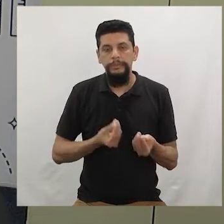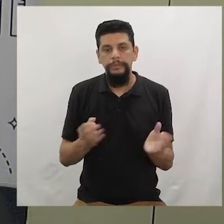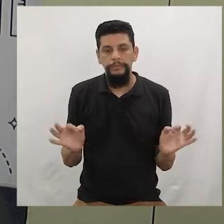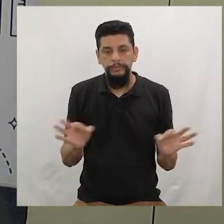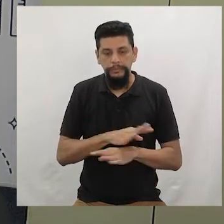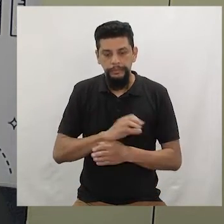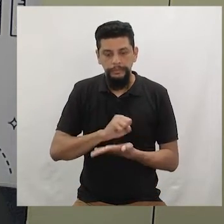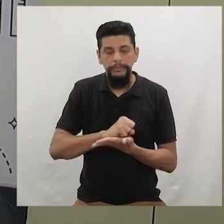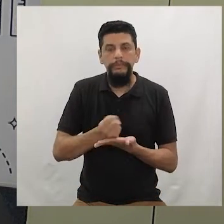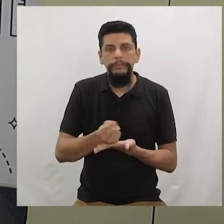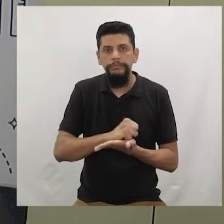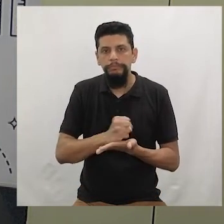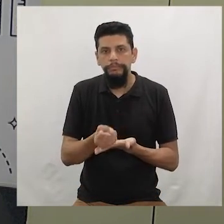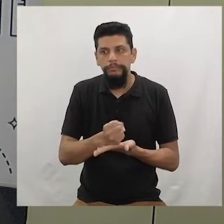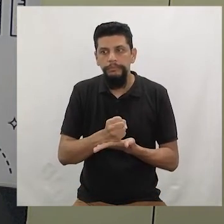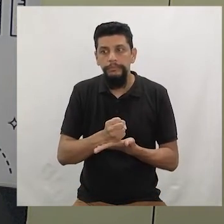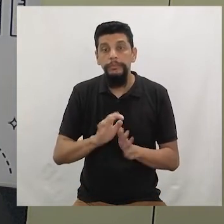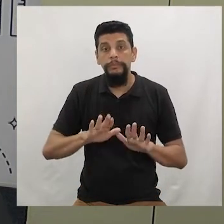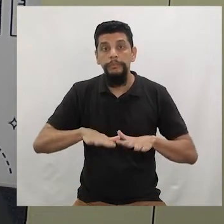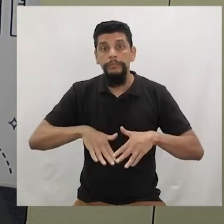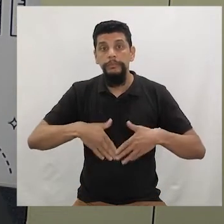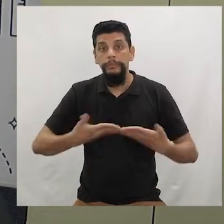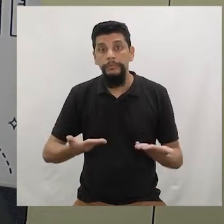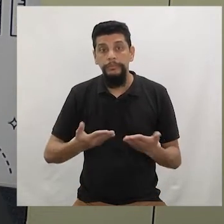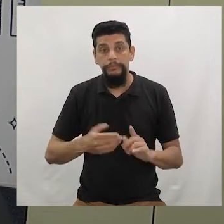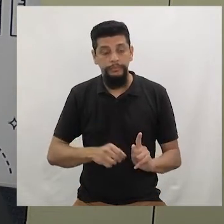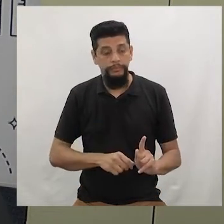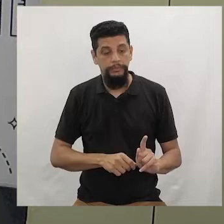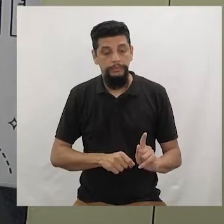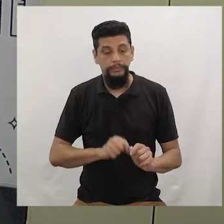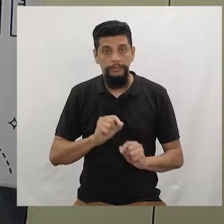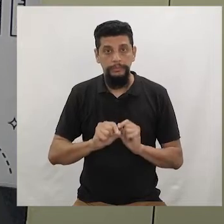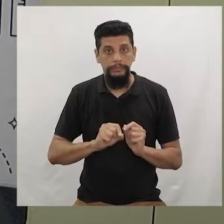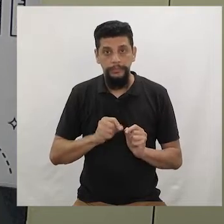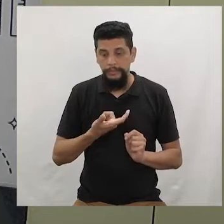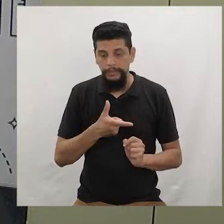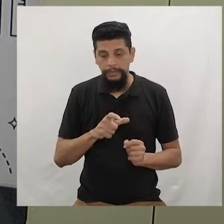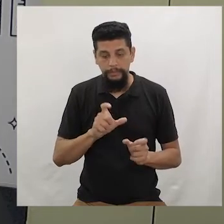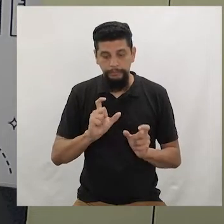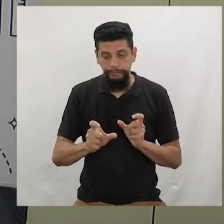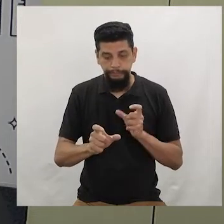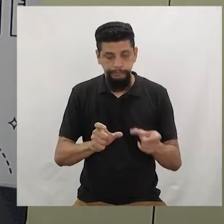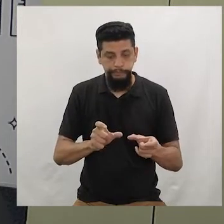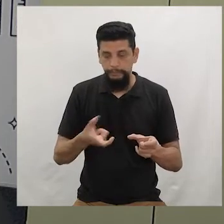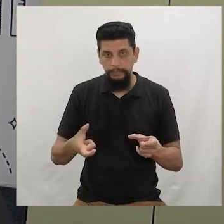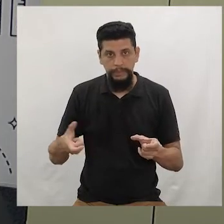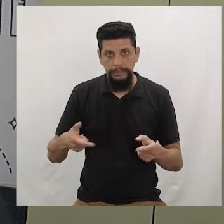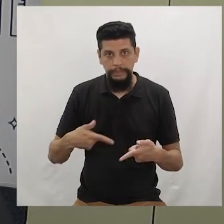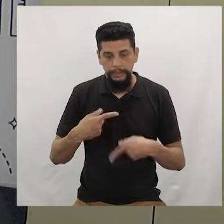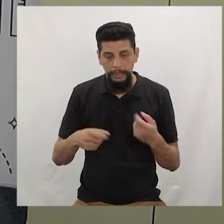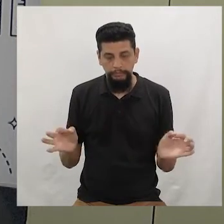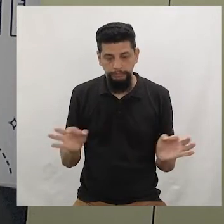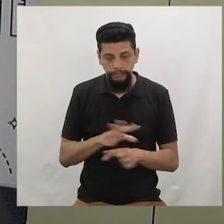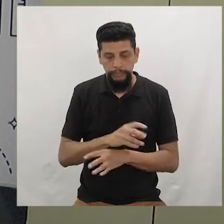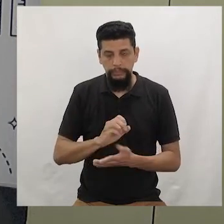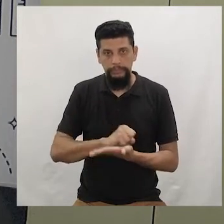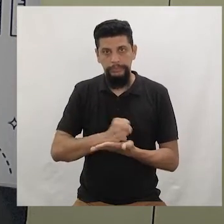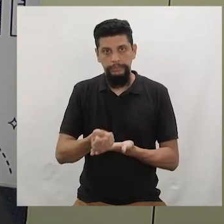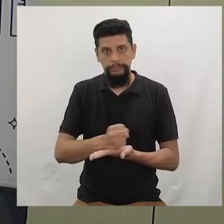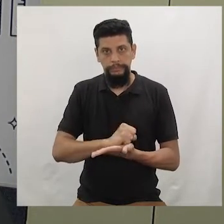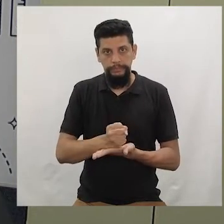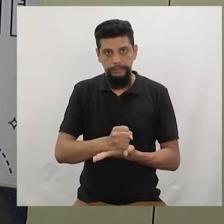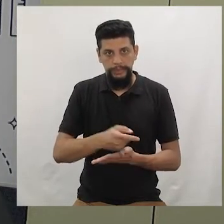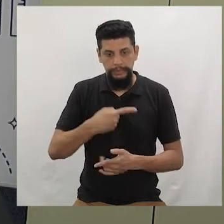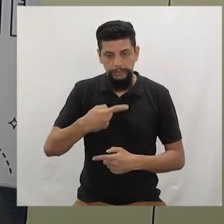como termina o jogo? Quando é o primeiro que não tiver mais carta. Aí Certo. nós terminamos o